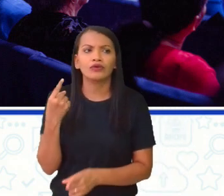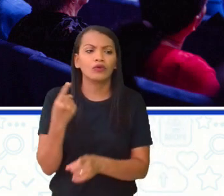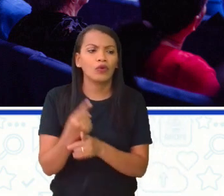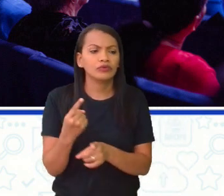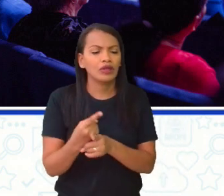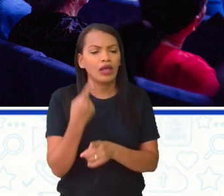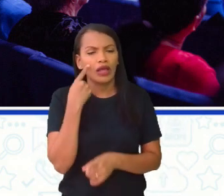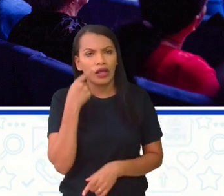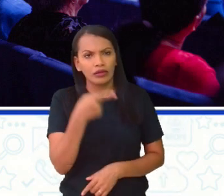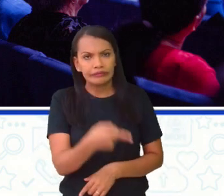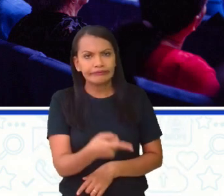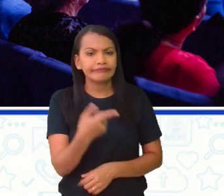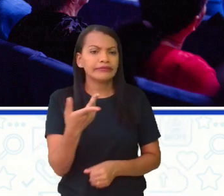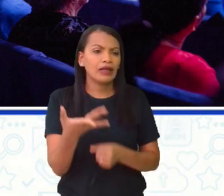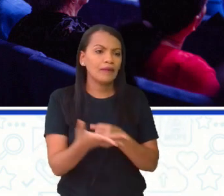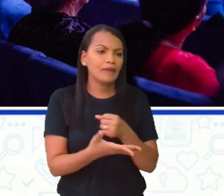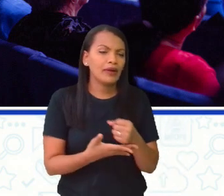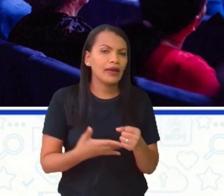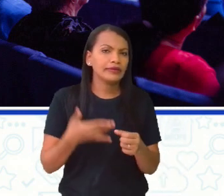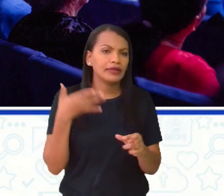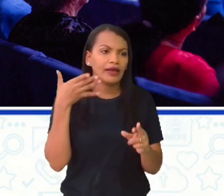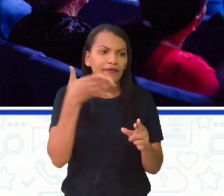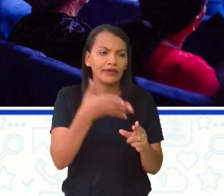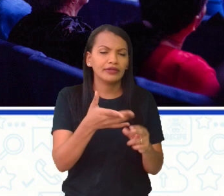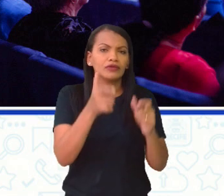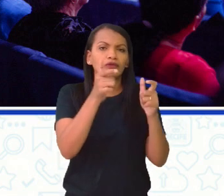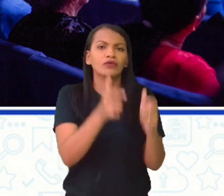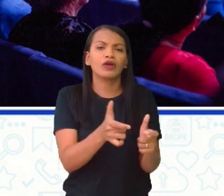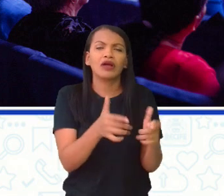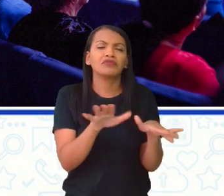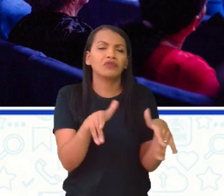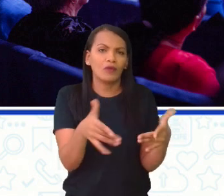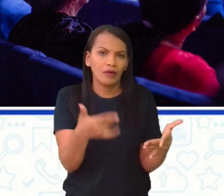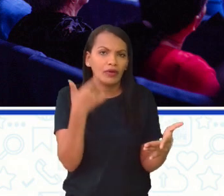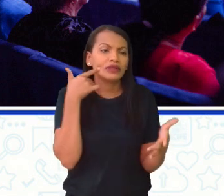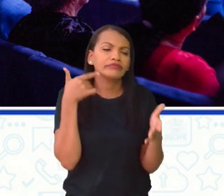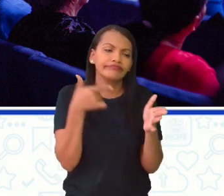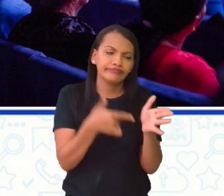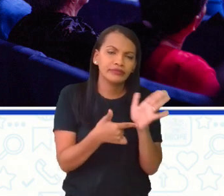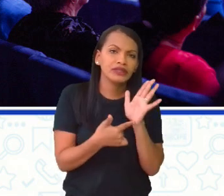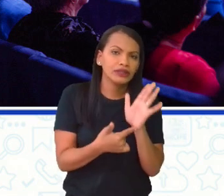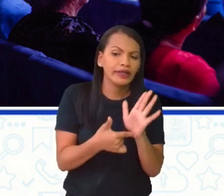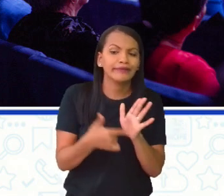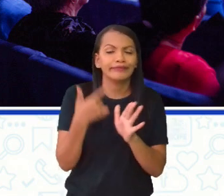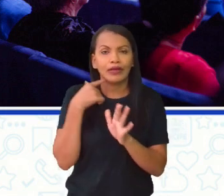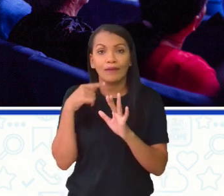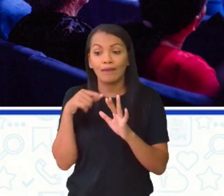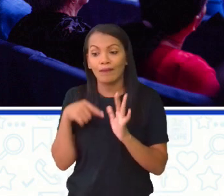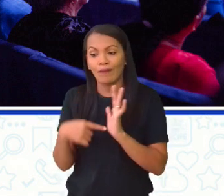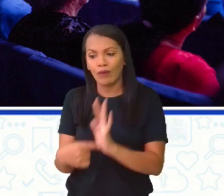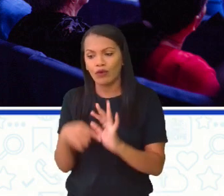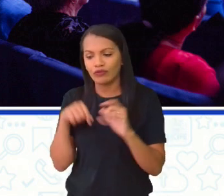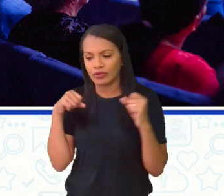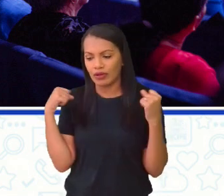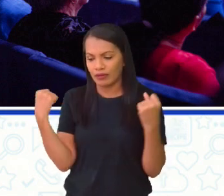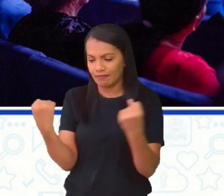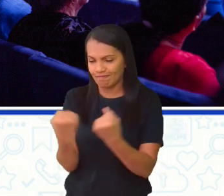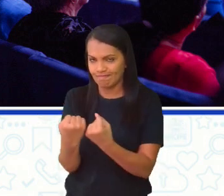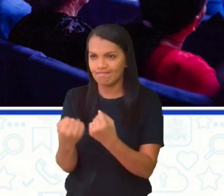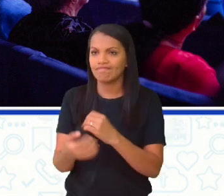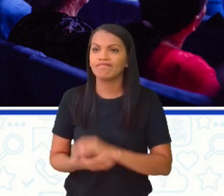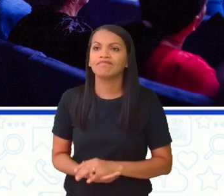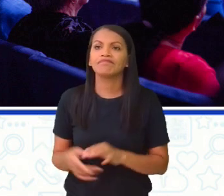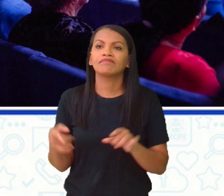temos aí, deve-se apresentar o material impresso com o tema desenvolvido, no caso de textos literários, resumos de biografia